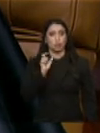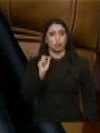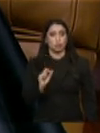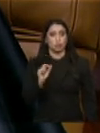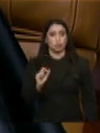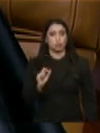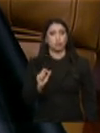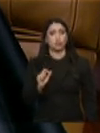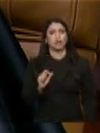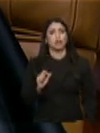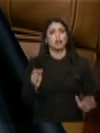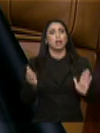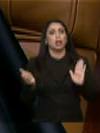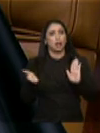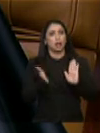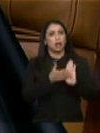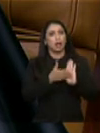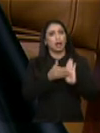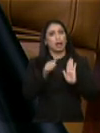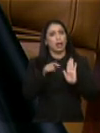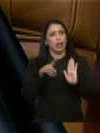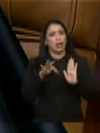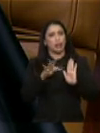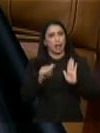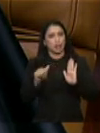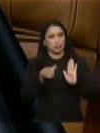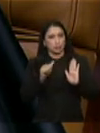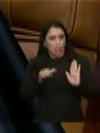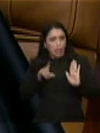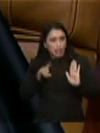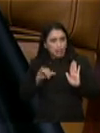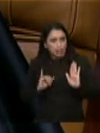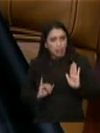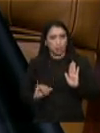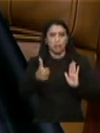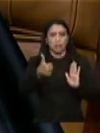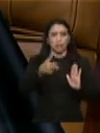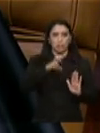da publicação da ata de julgamento da ação direta de inconstitucionalidade